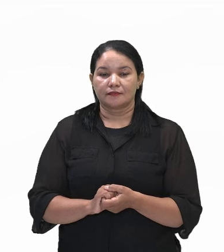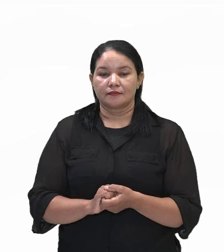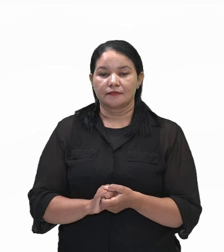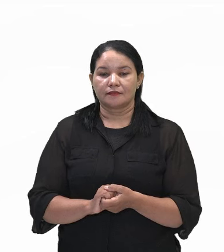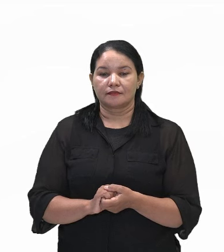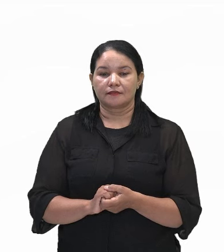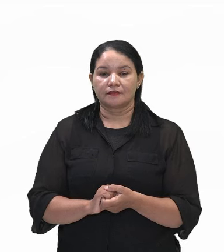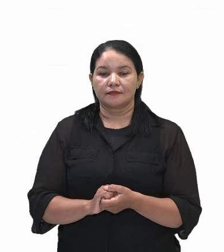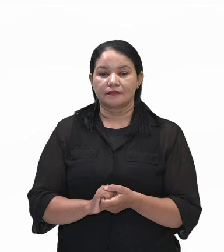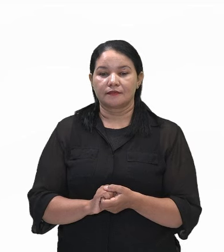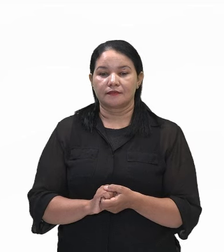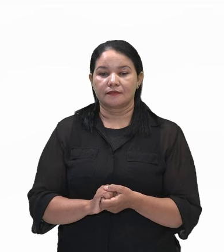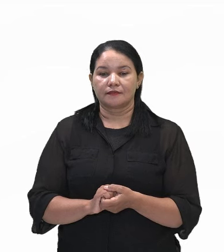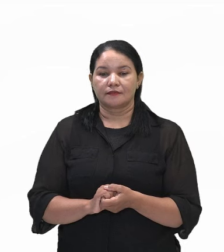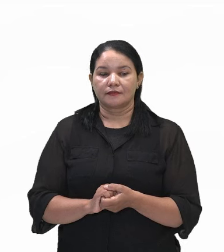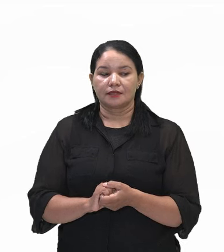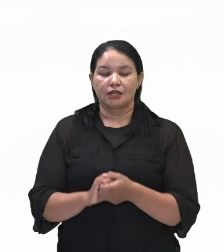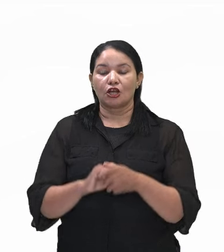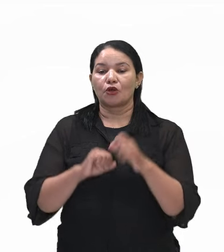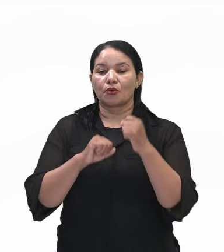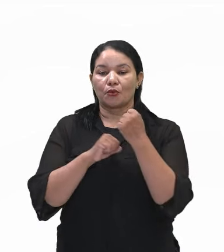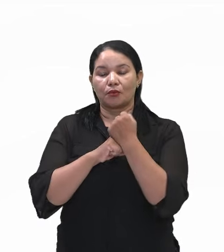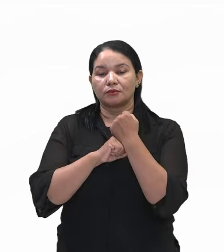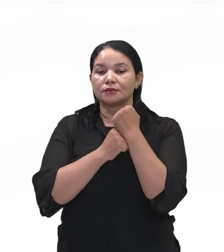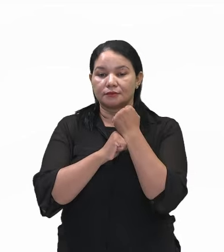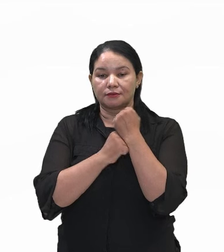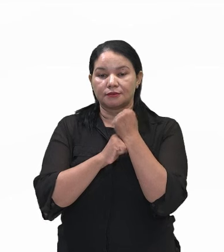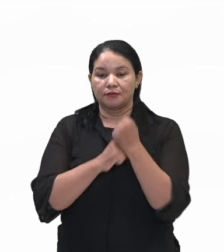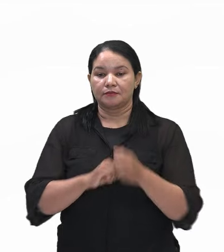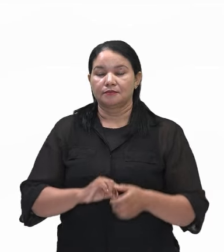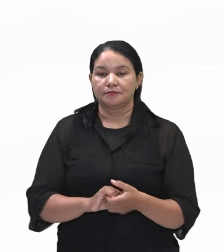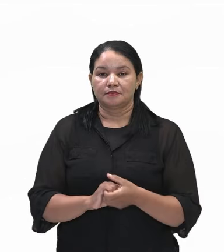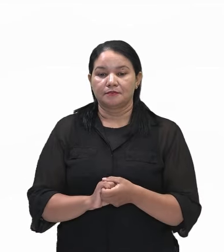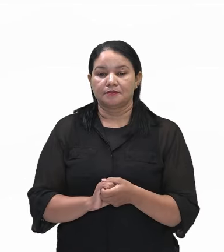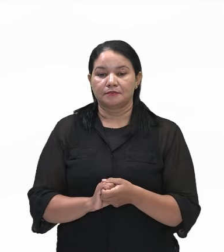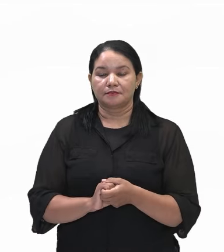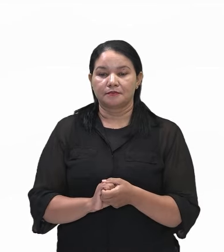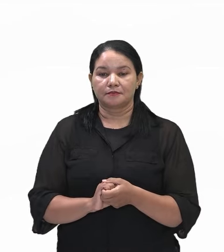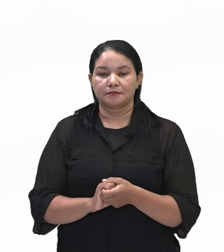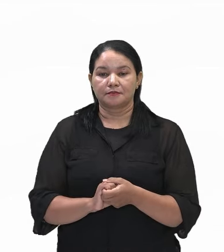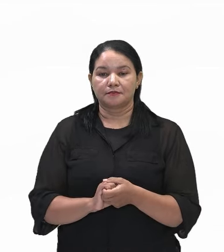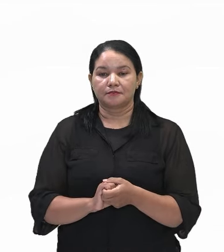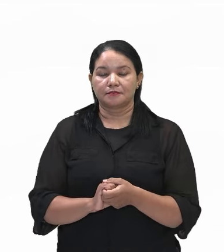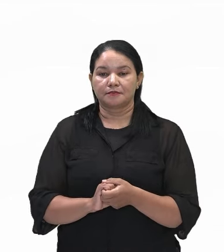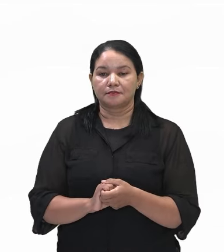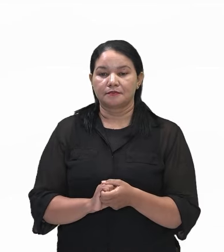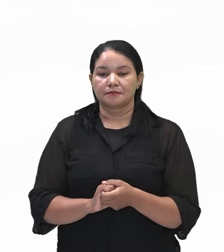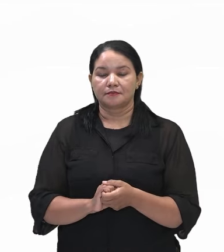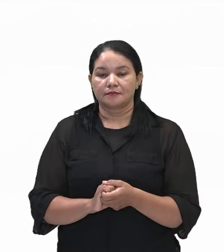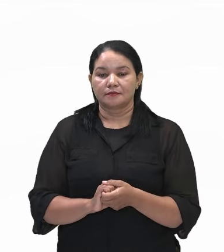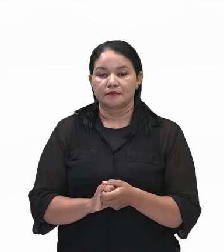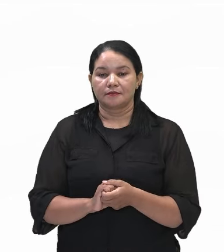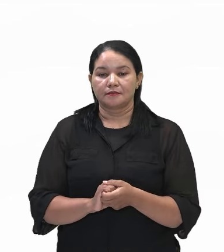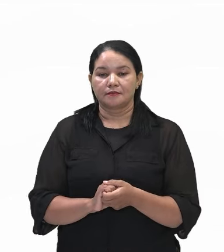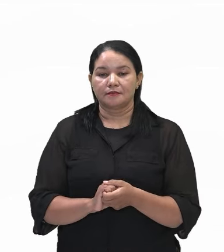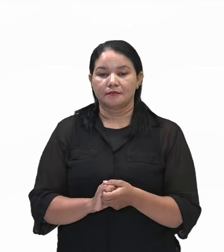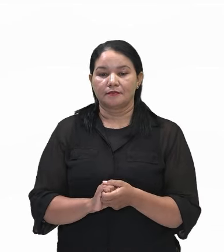Coordination, coordenação. Coordination, coordenação.